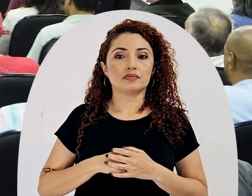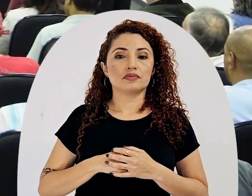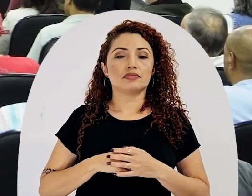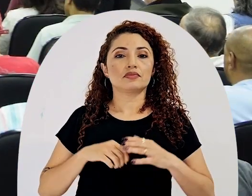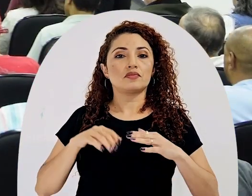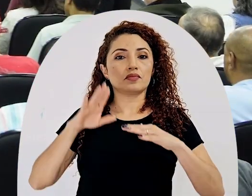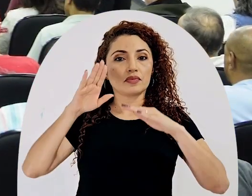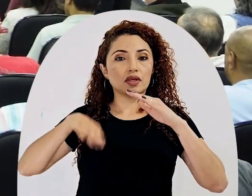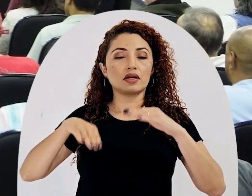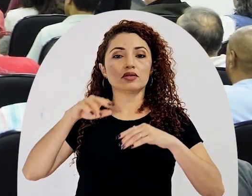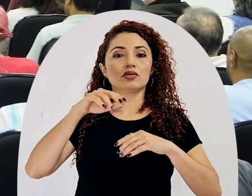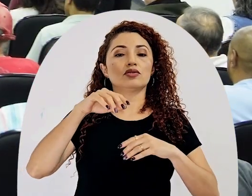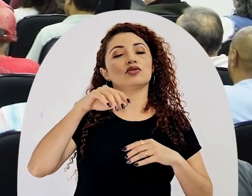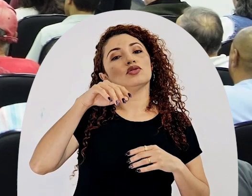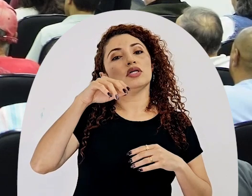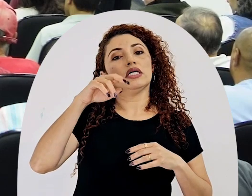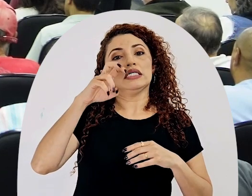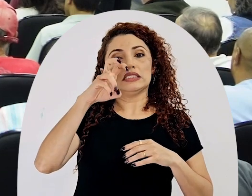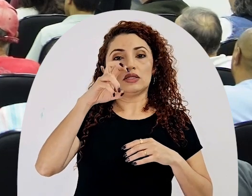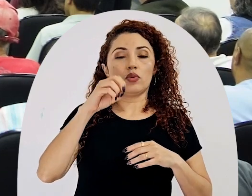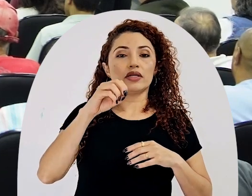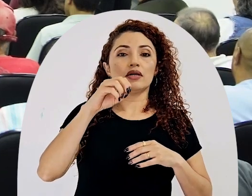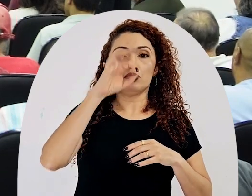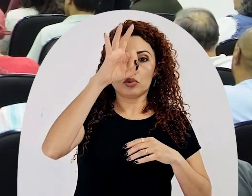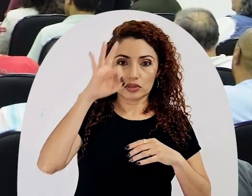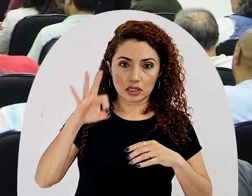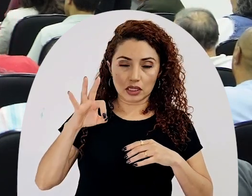entre os homens. Então, assim, as mulheres elas